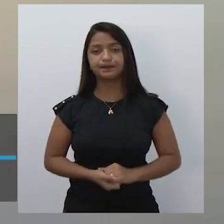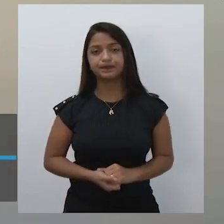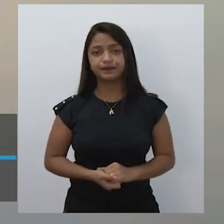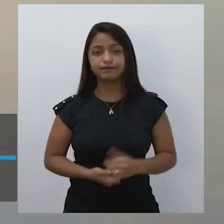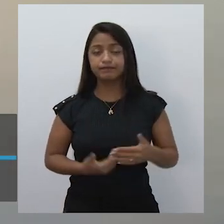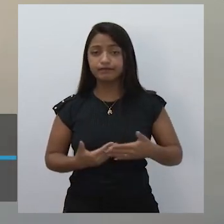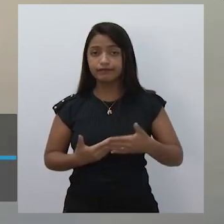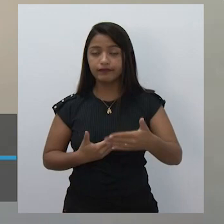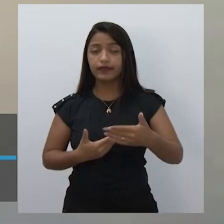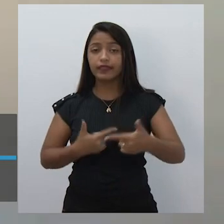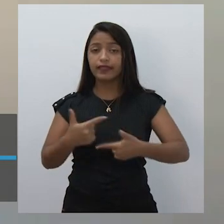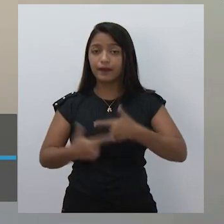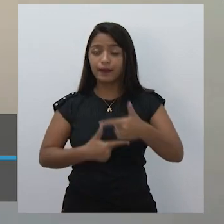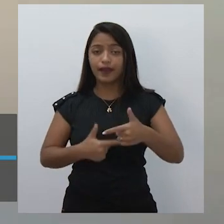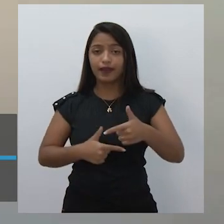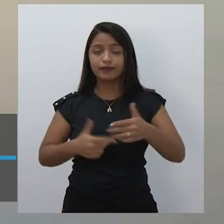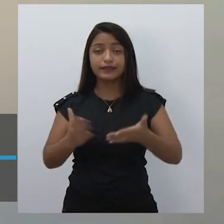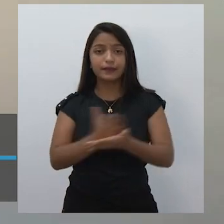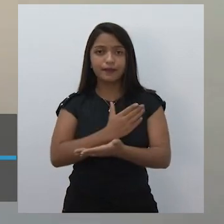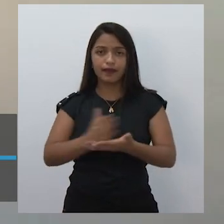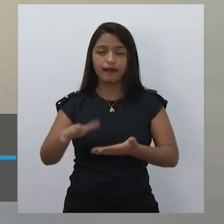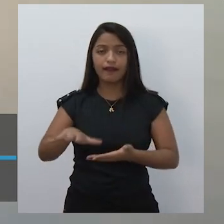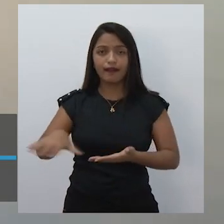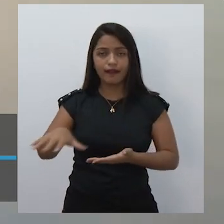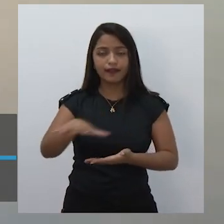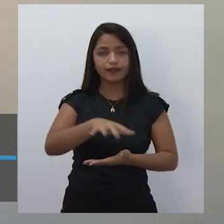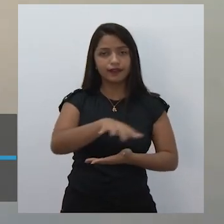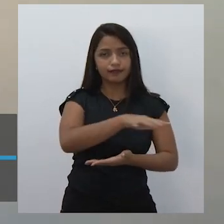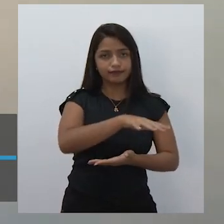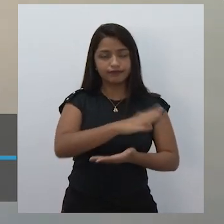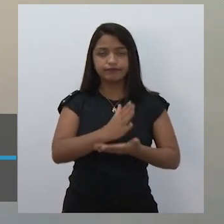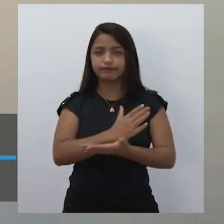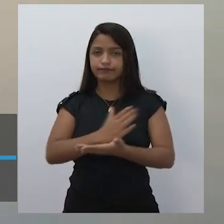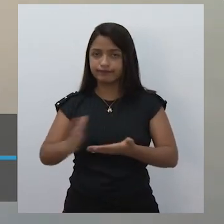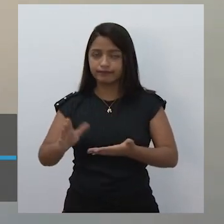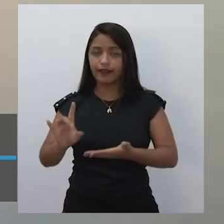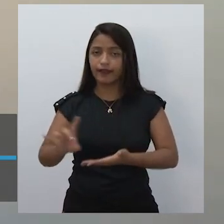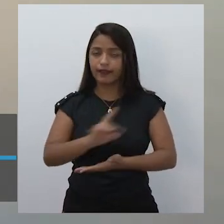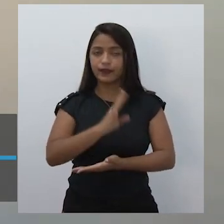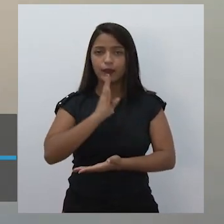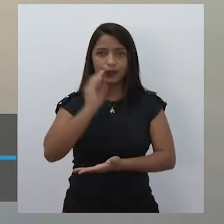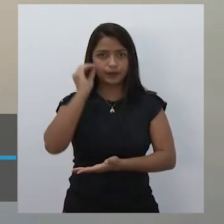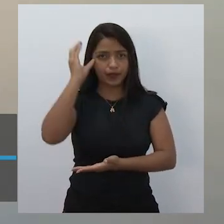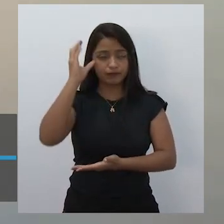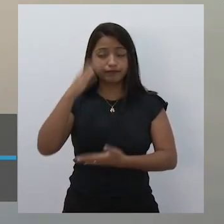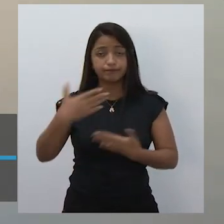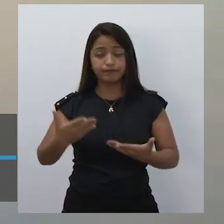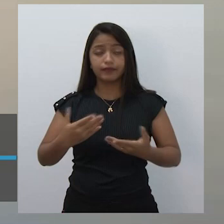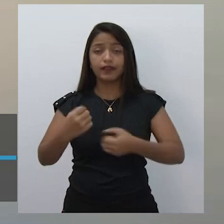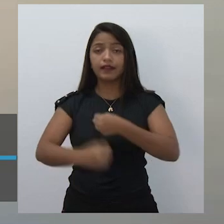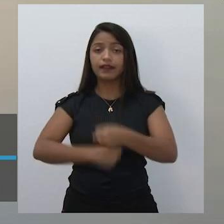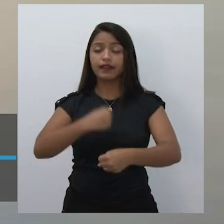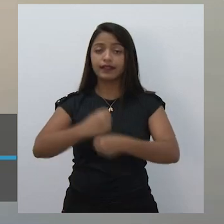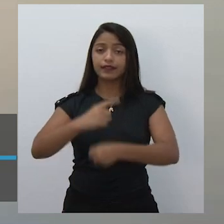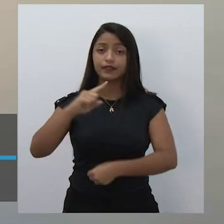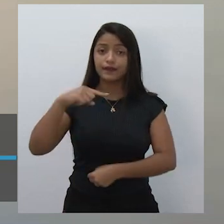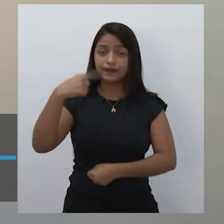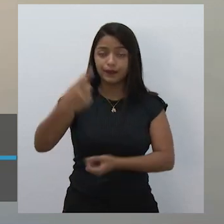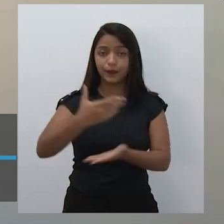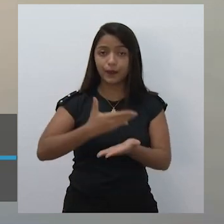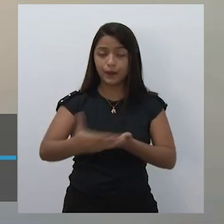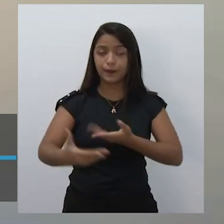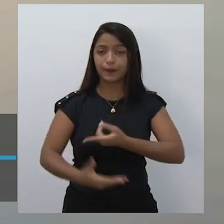ser o trabalho por área de conhecimento. Né? Então, a primeira série, que começa o ano que vem, vai